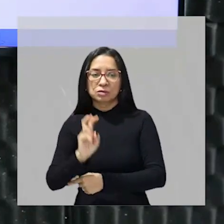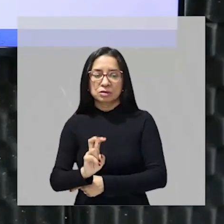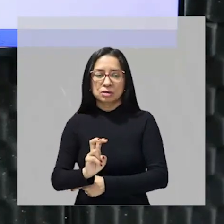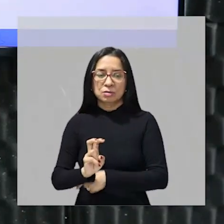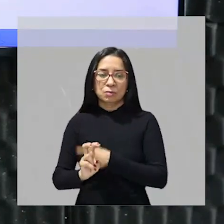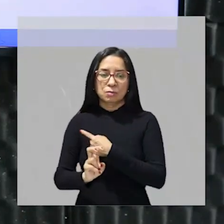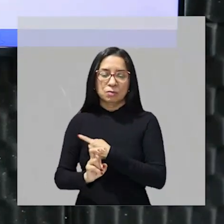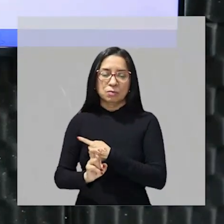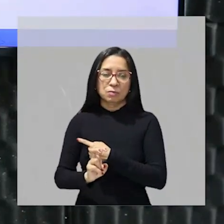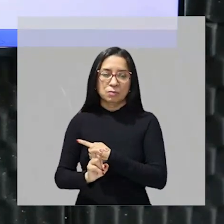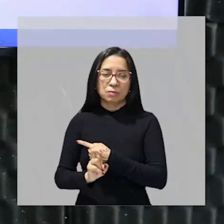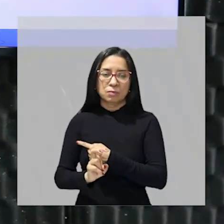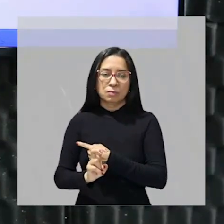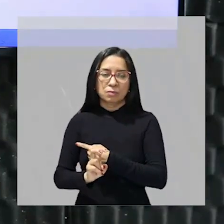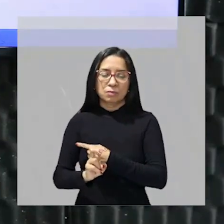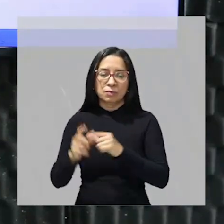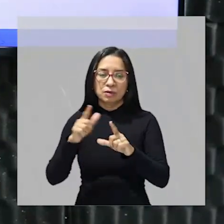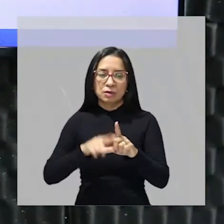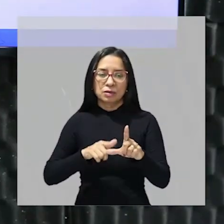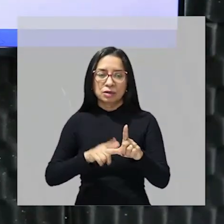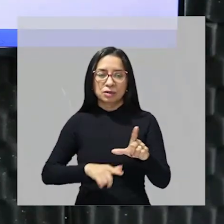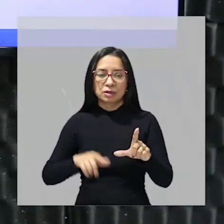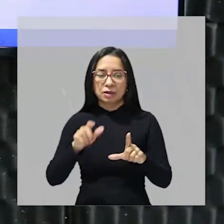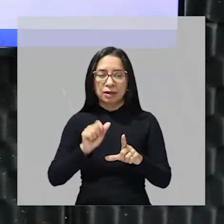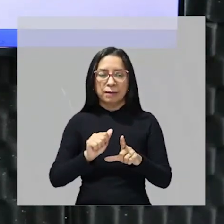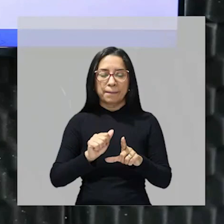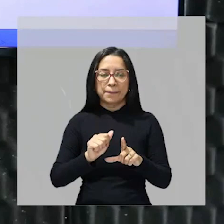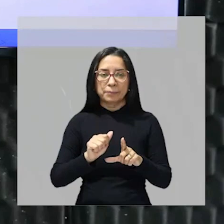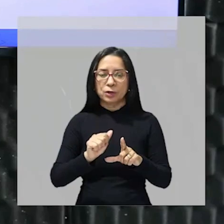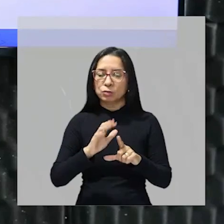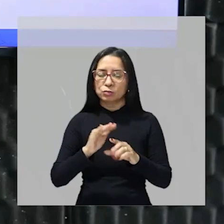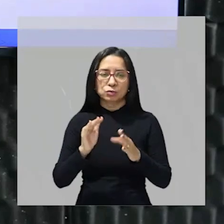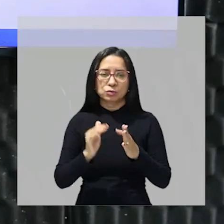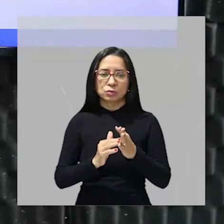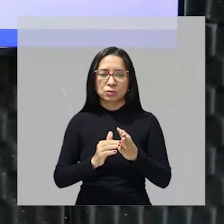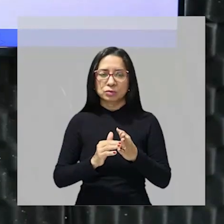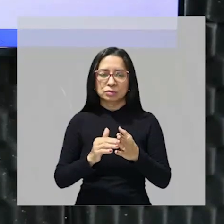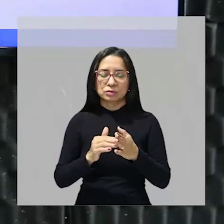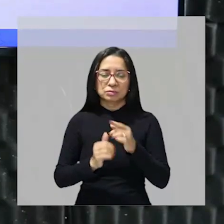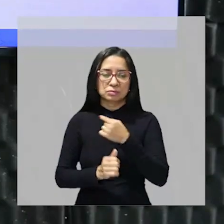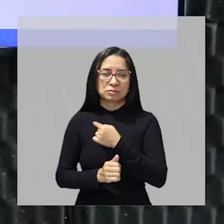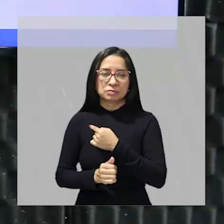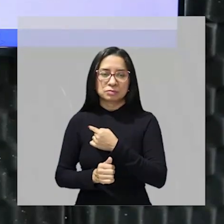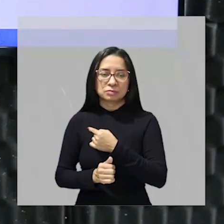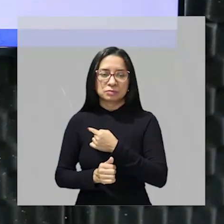A. É disso que o texto está falando? De todas essas coisas